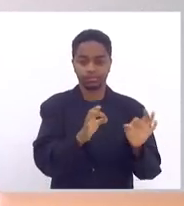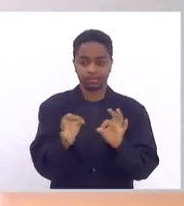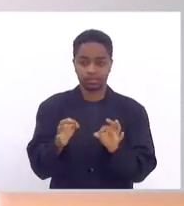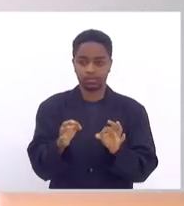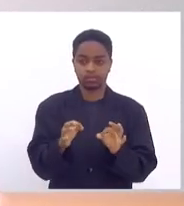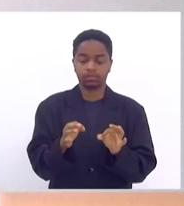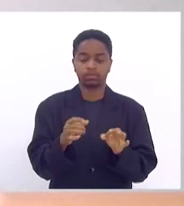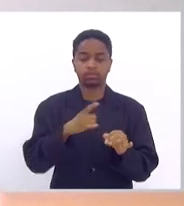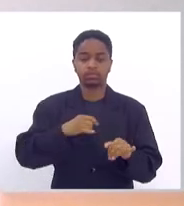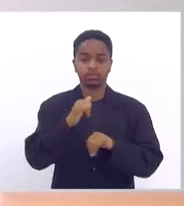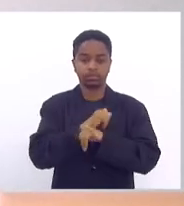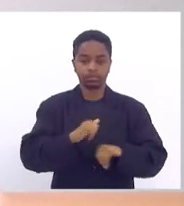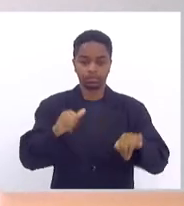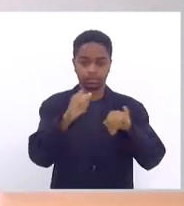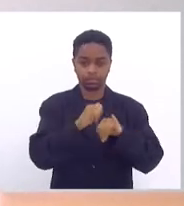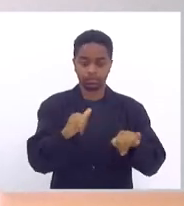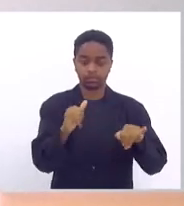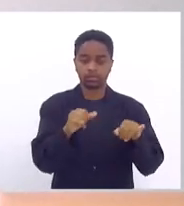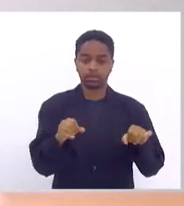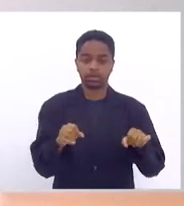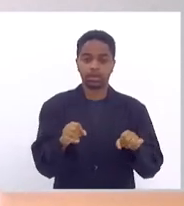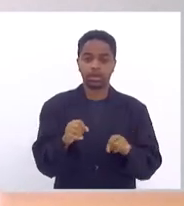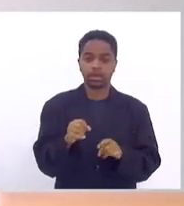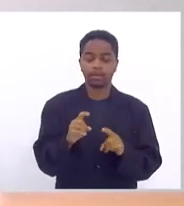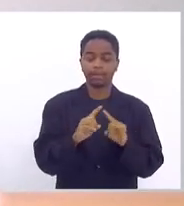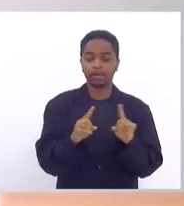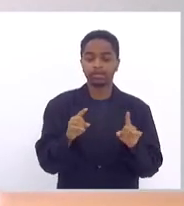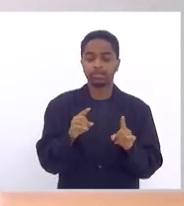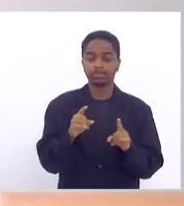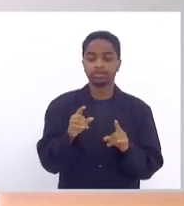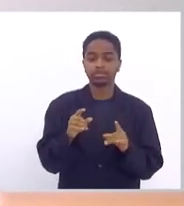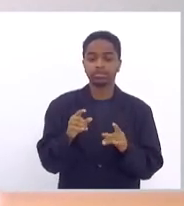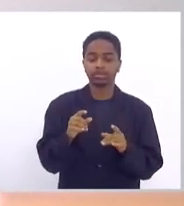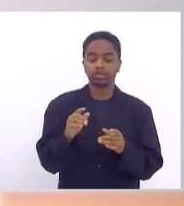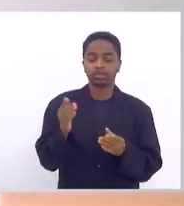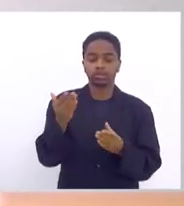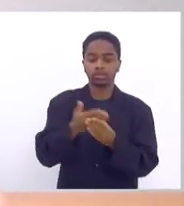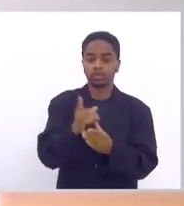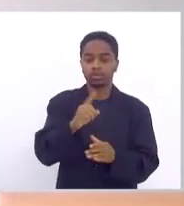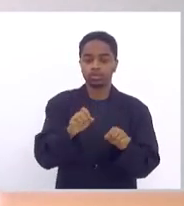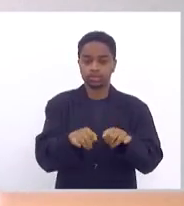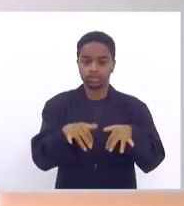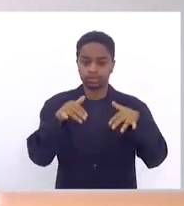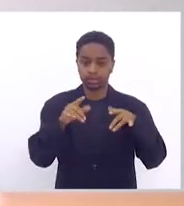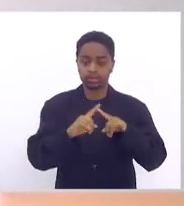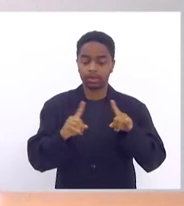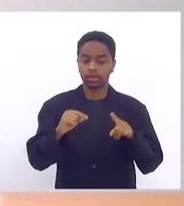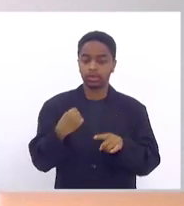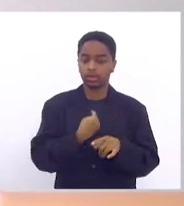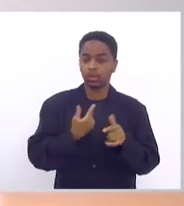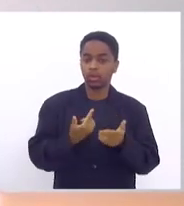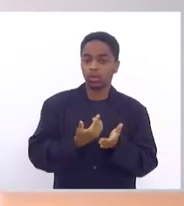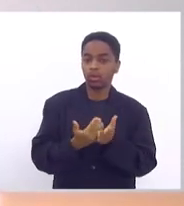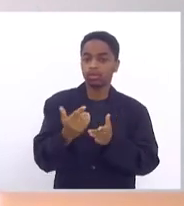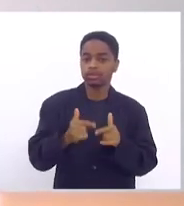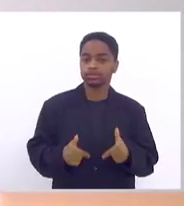de declaração com efeitos infringentes sem intimar a assembleia aí nós começamos um processo de reação